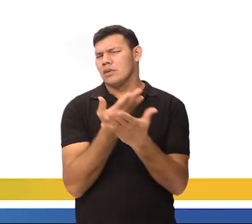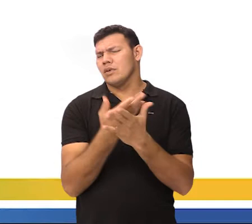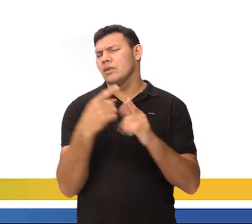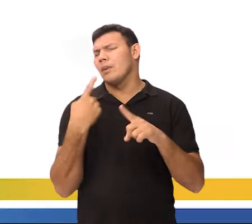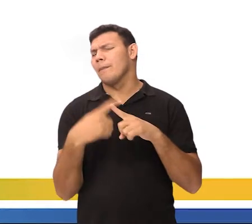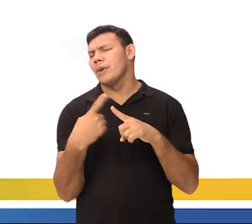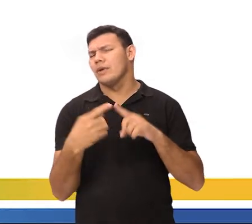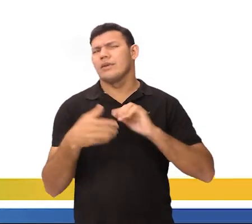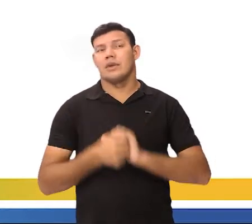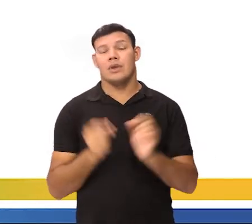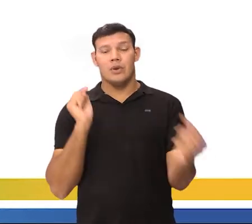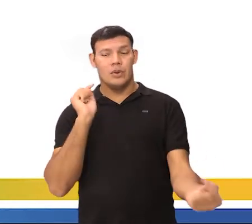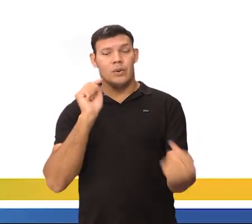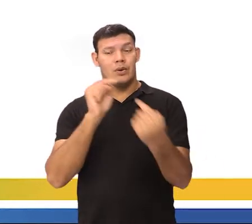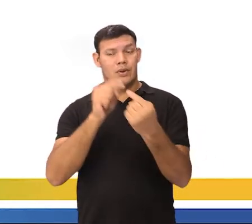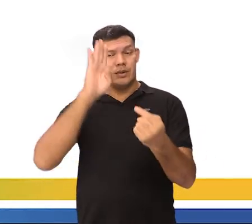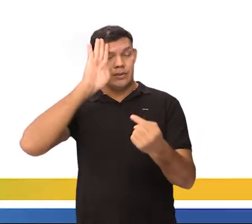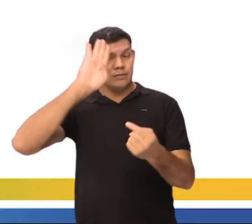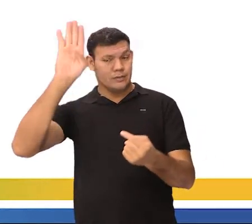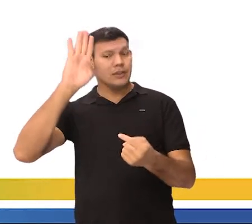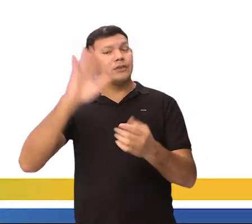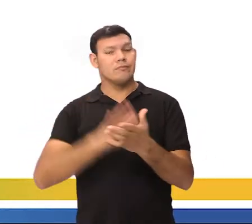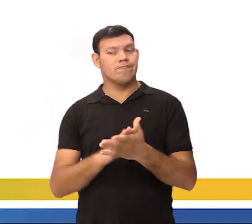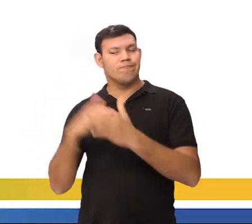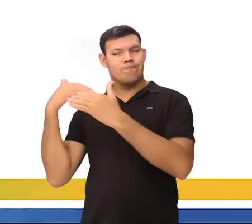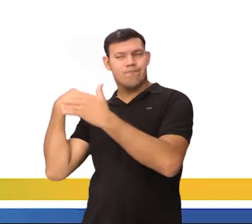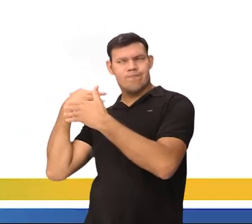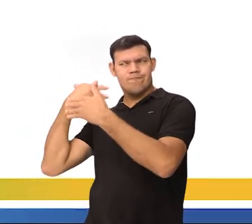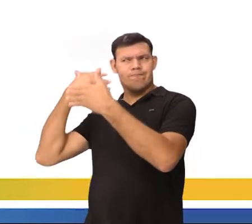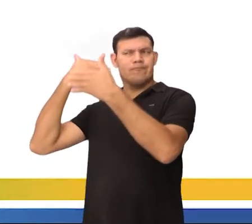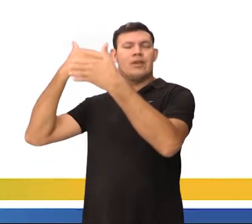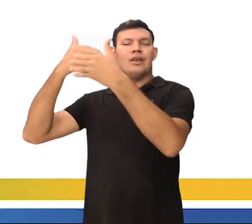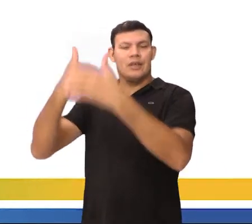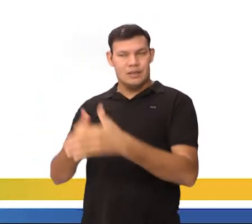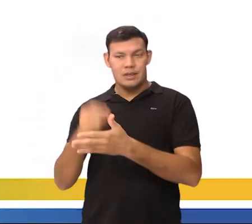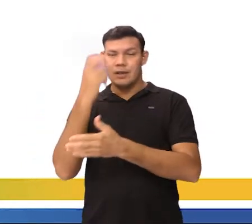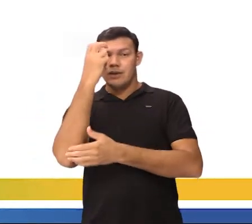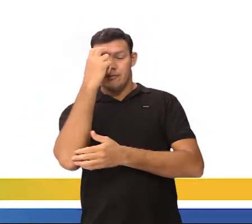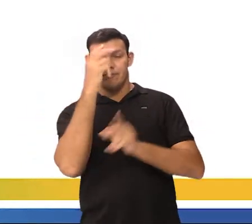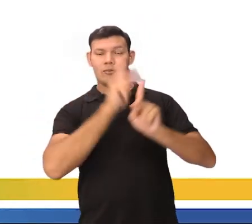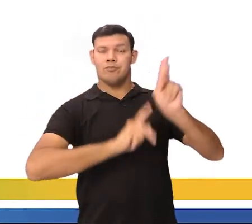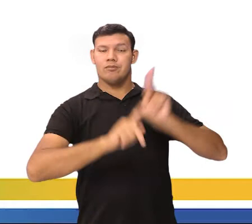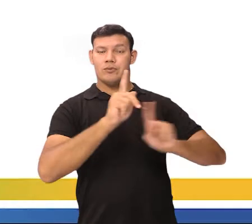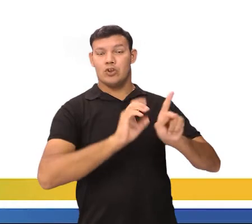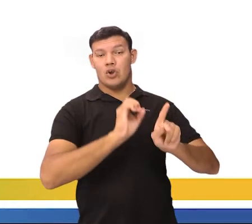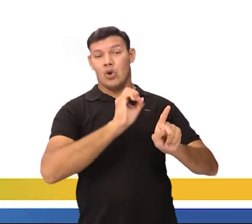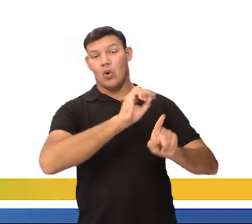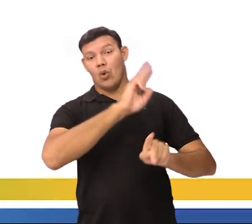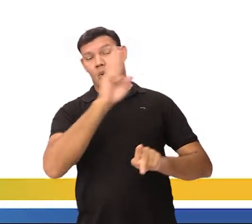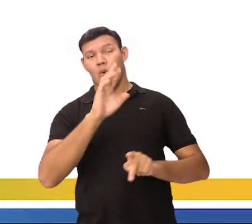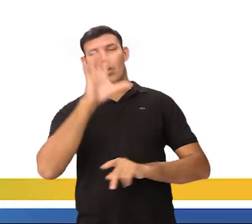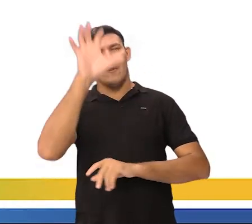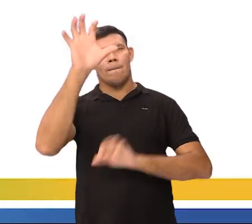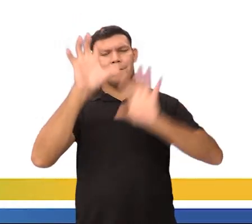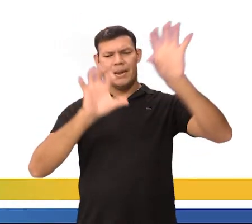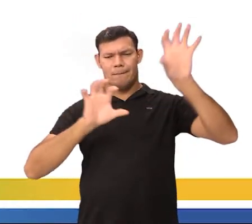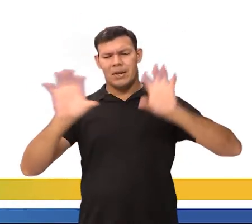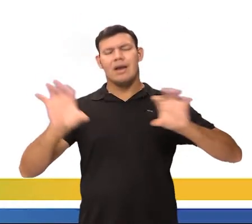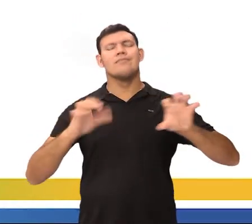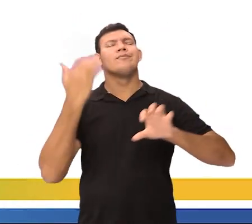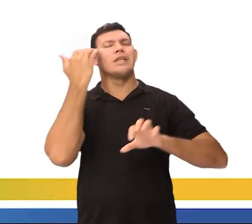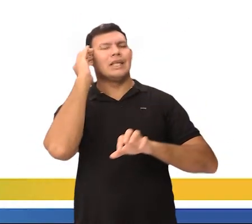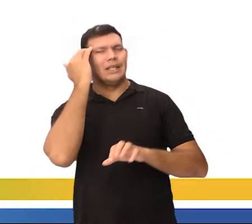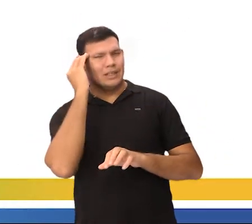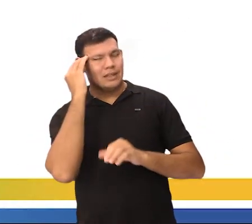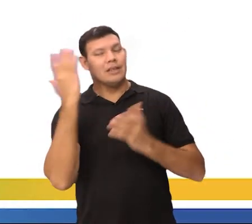principais objetivos da história é resgatar os aspectos culturais de um determinado povo ou região para o entendimento do processo